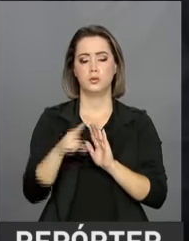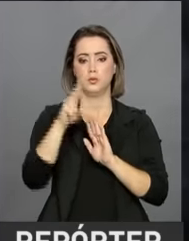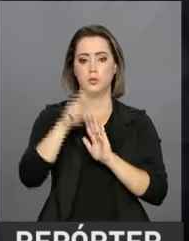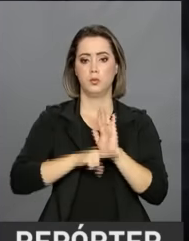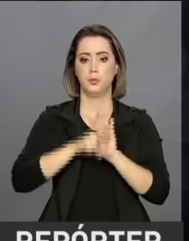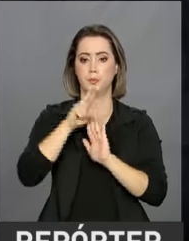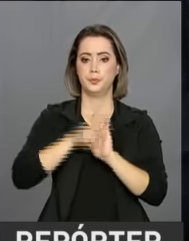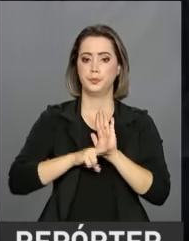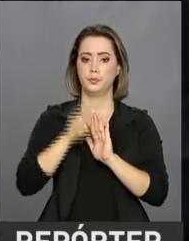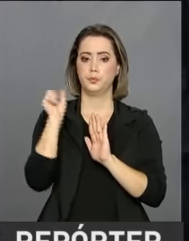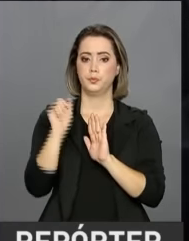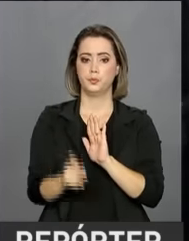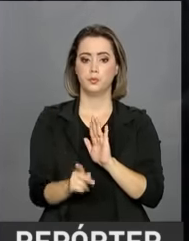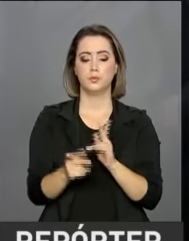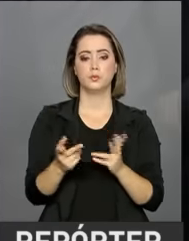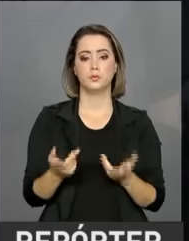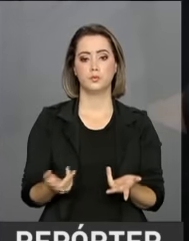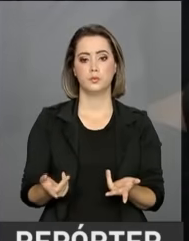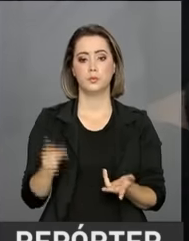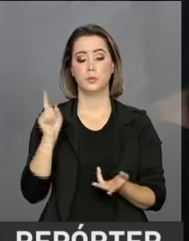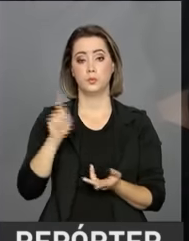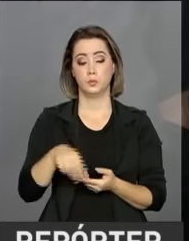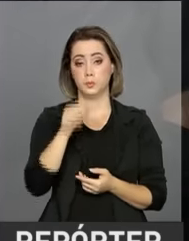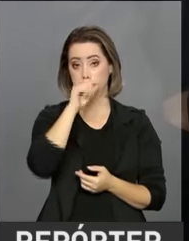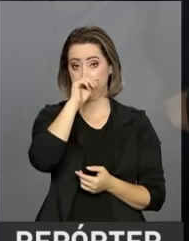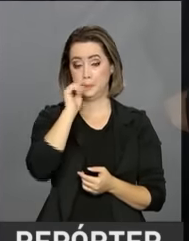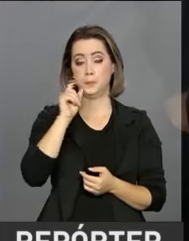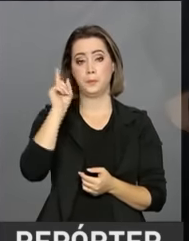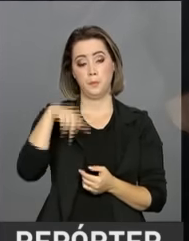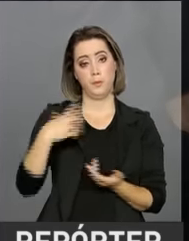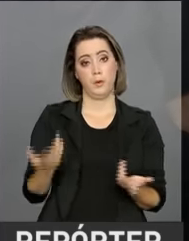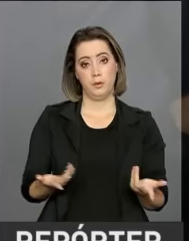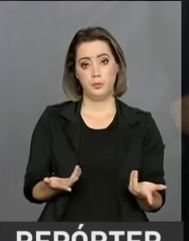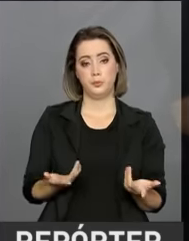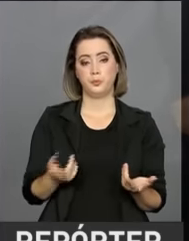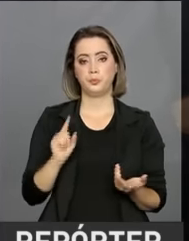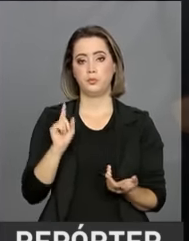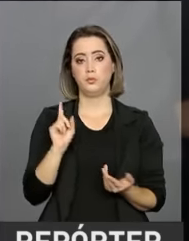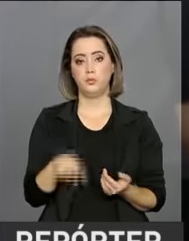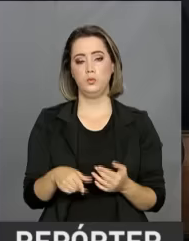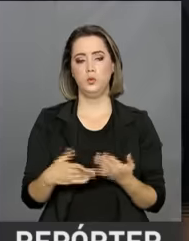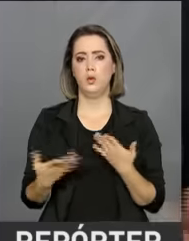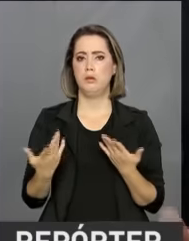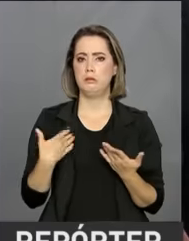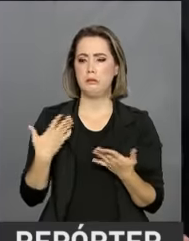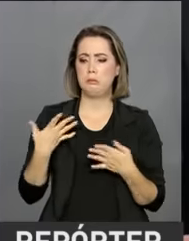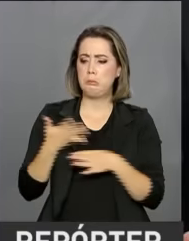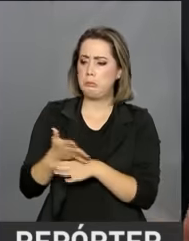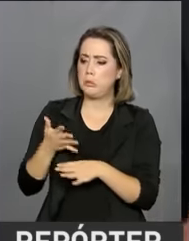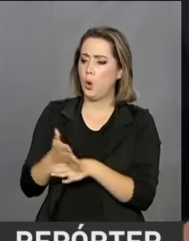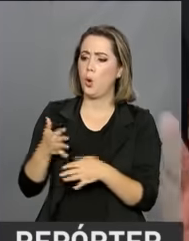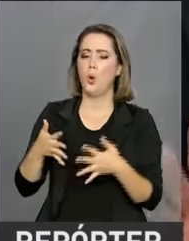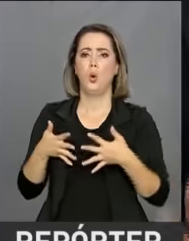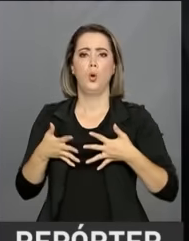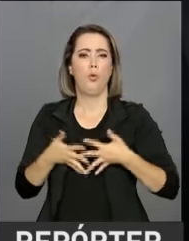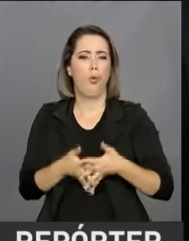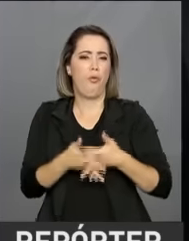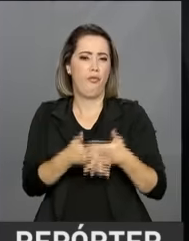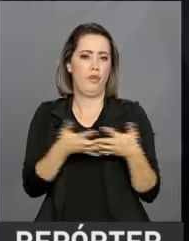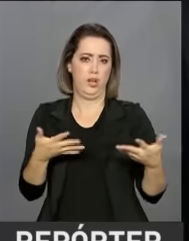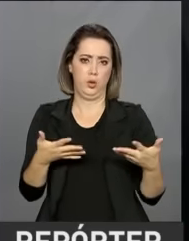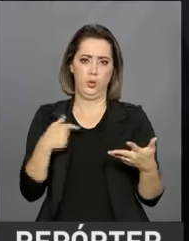eh previdenciária e seria digamos assim uma relativa à invasão de competência que nós não